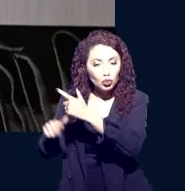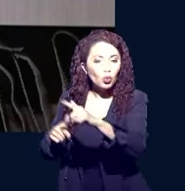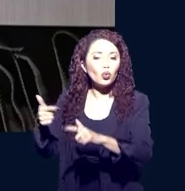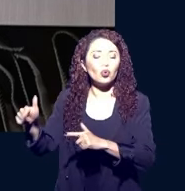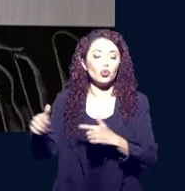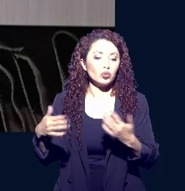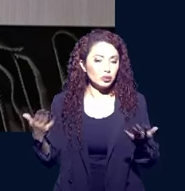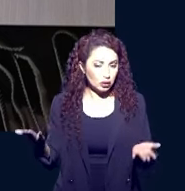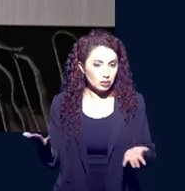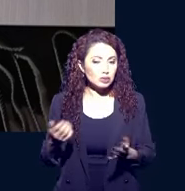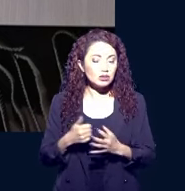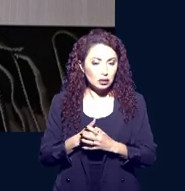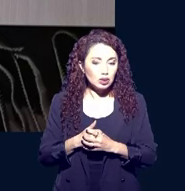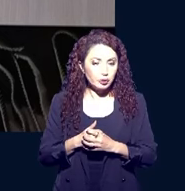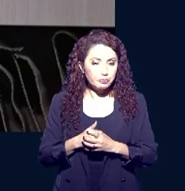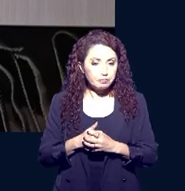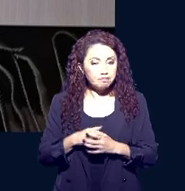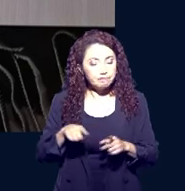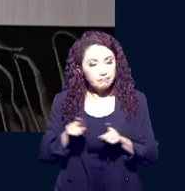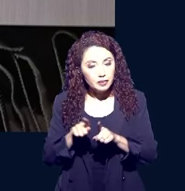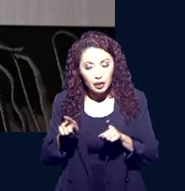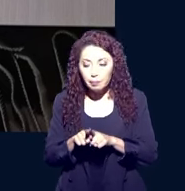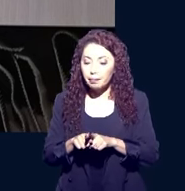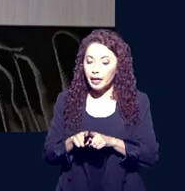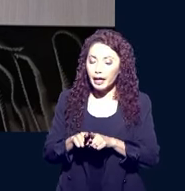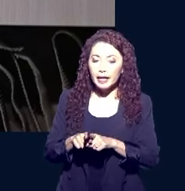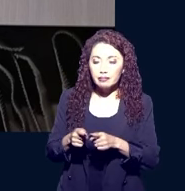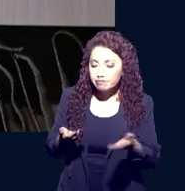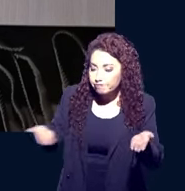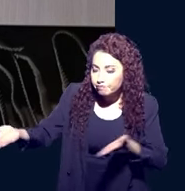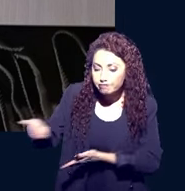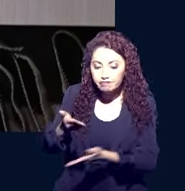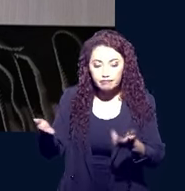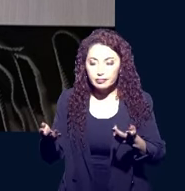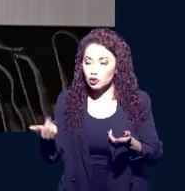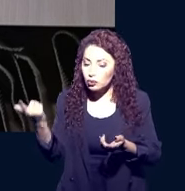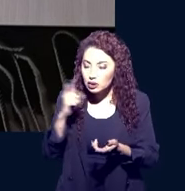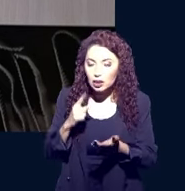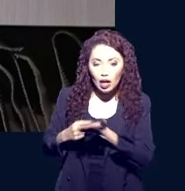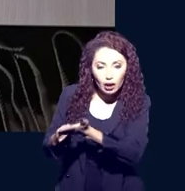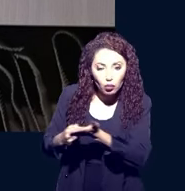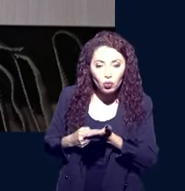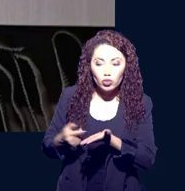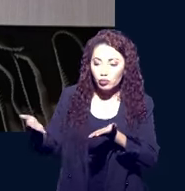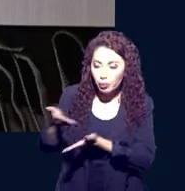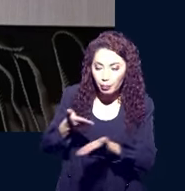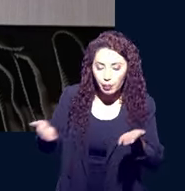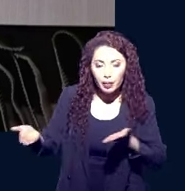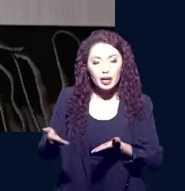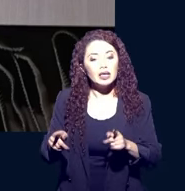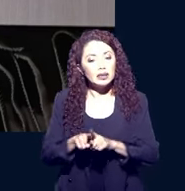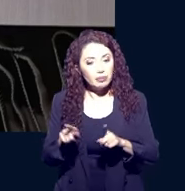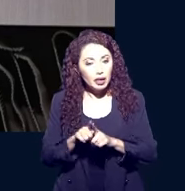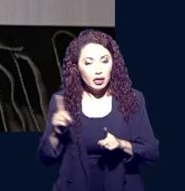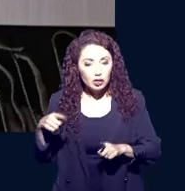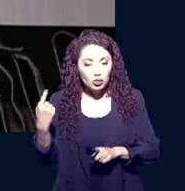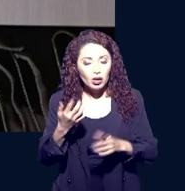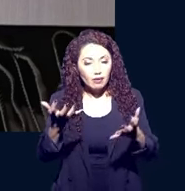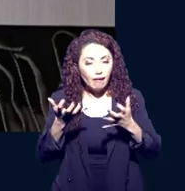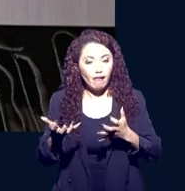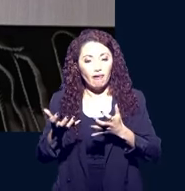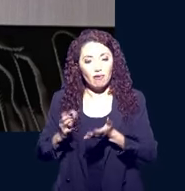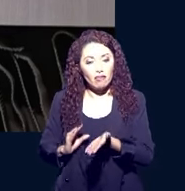arbitragem e a conciliação e procuramos também eh investir em